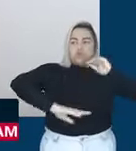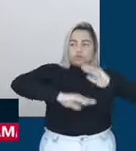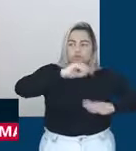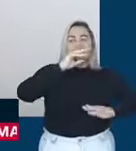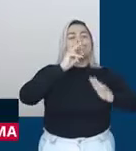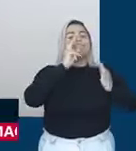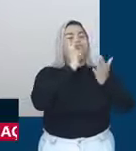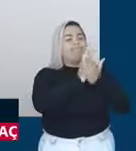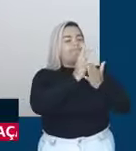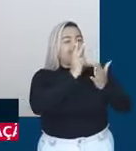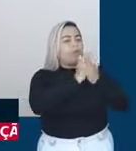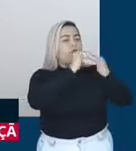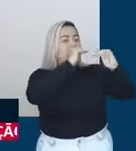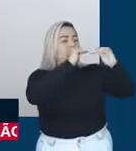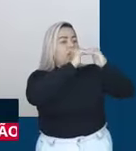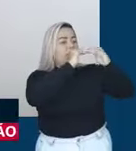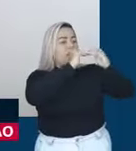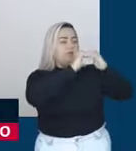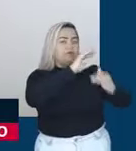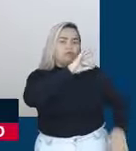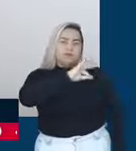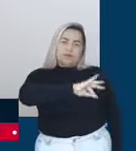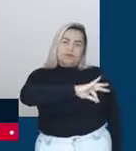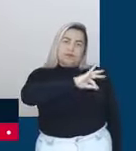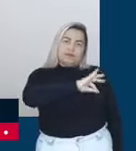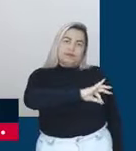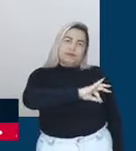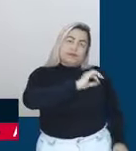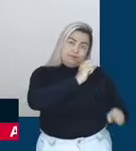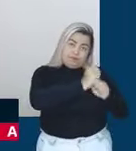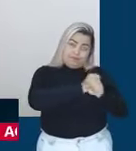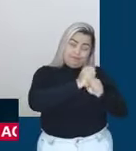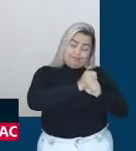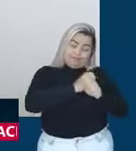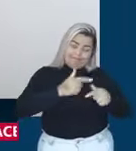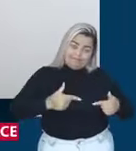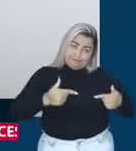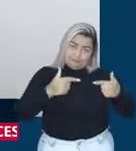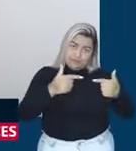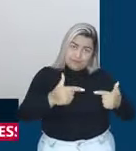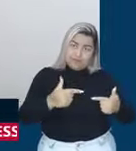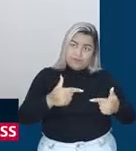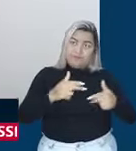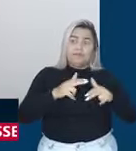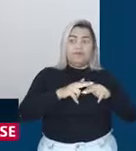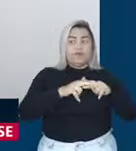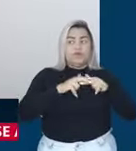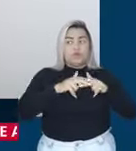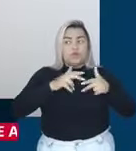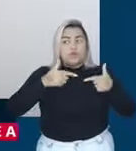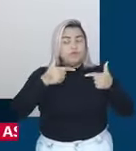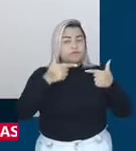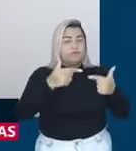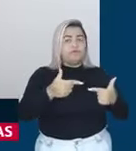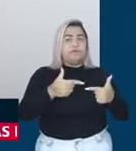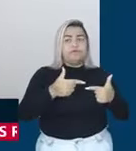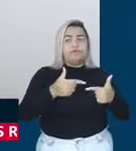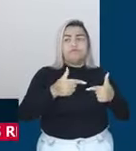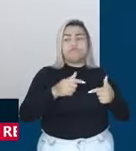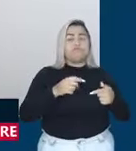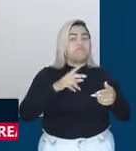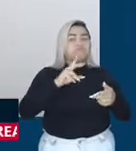salário. É uma luta que vínhamos travando aqui há muitos e muitos anos. Mas não adianta travar a luta se o Executivo